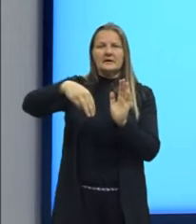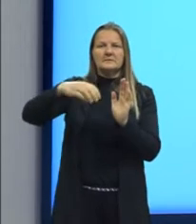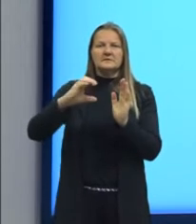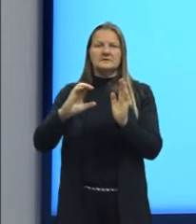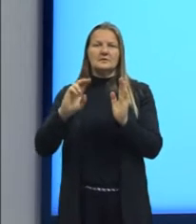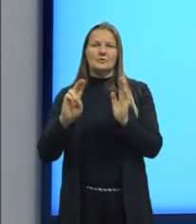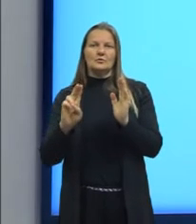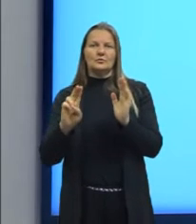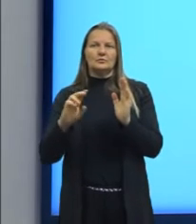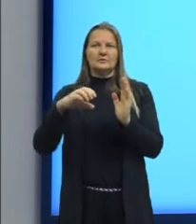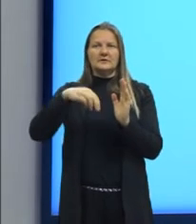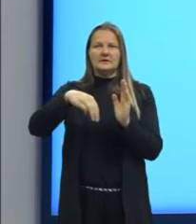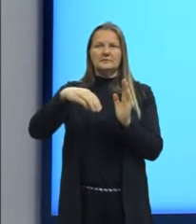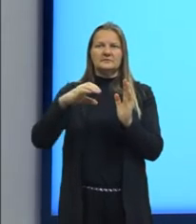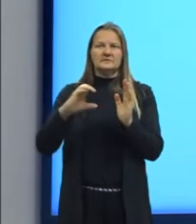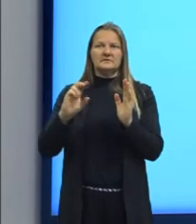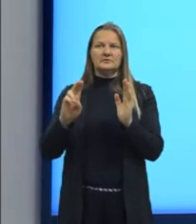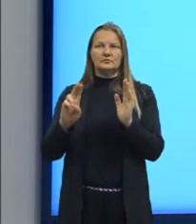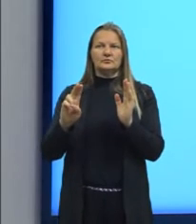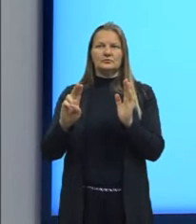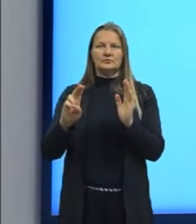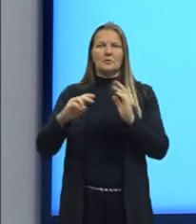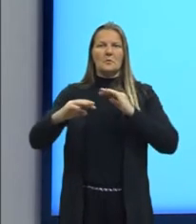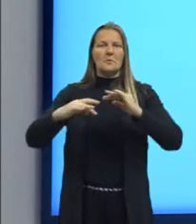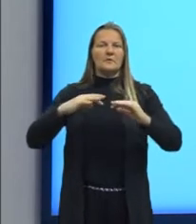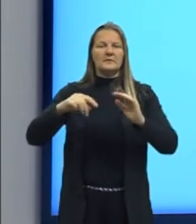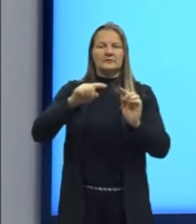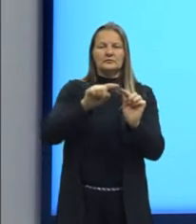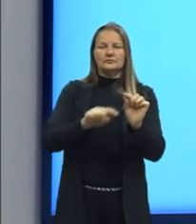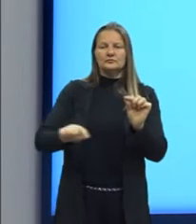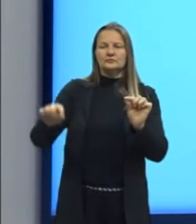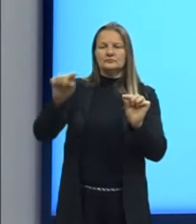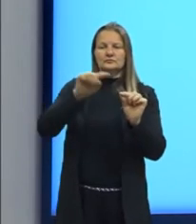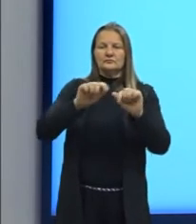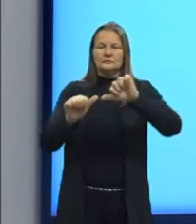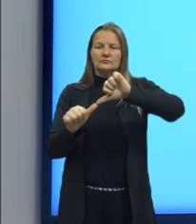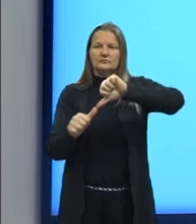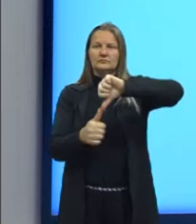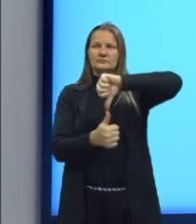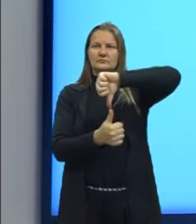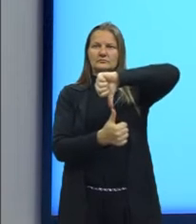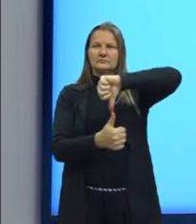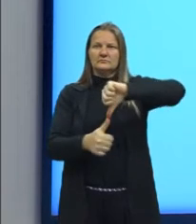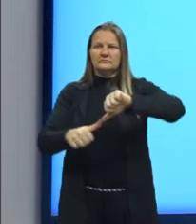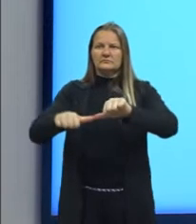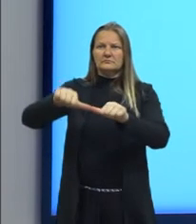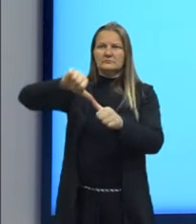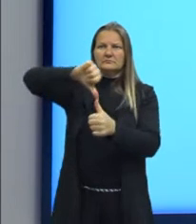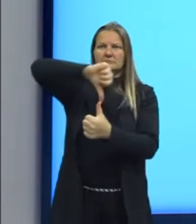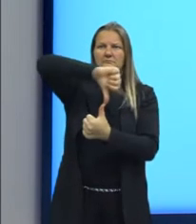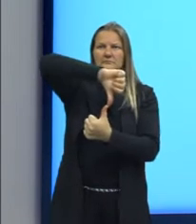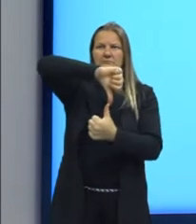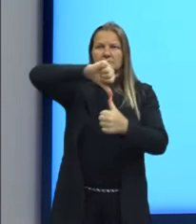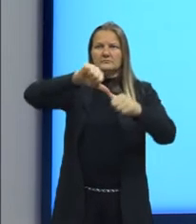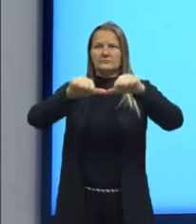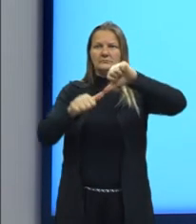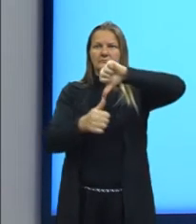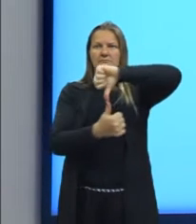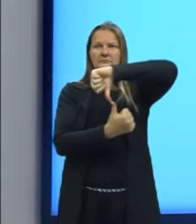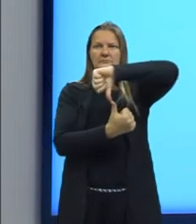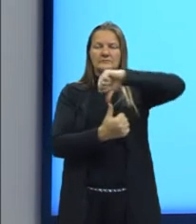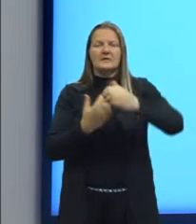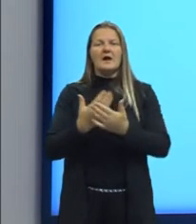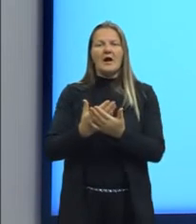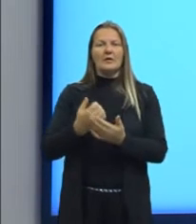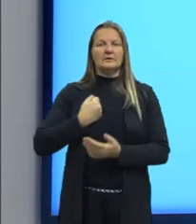a gente viu o Mc una que é um movimento circular uniforme na nossa aula 7 de física Já faz um tempinho